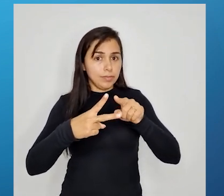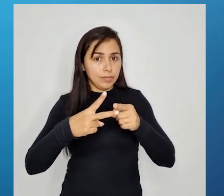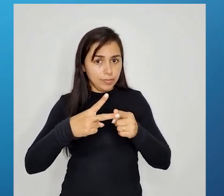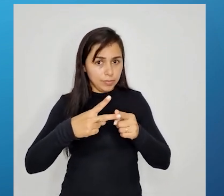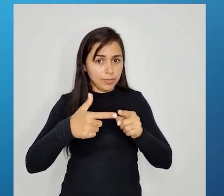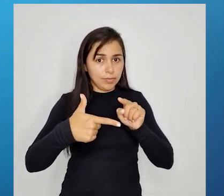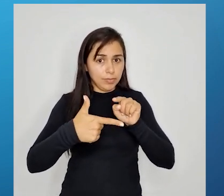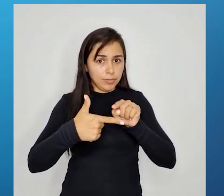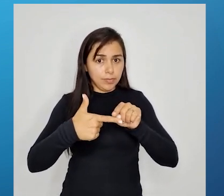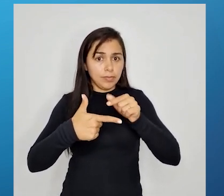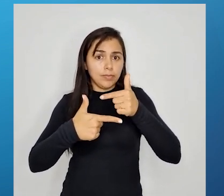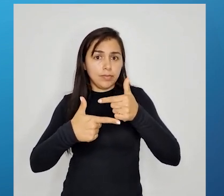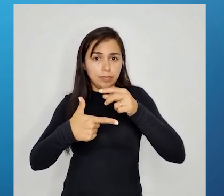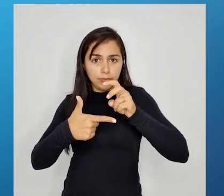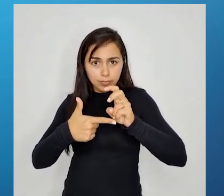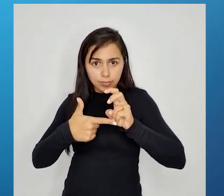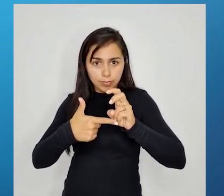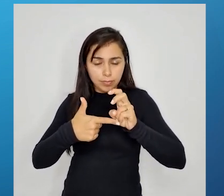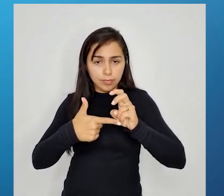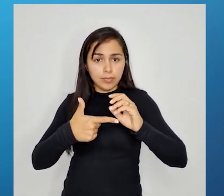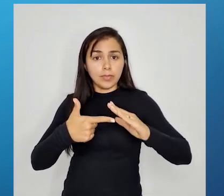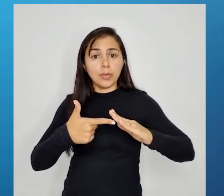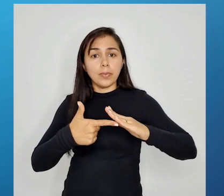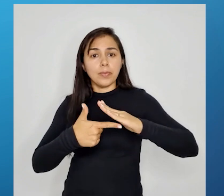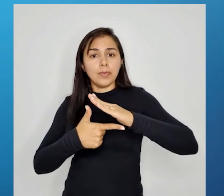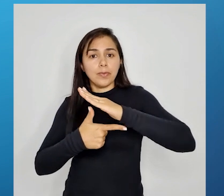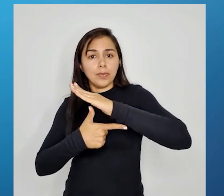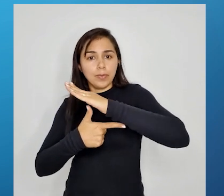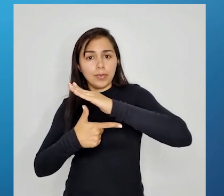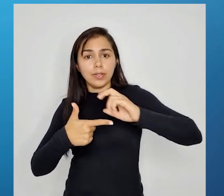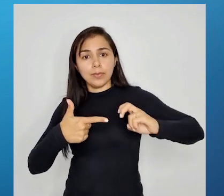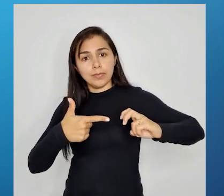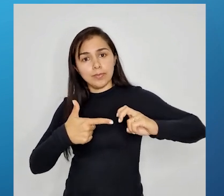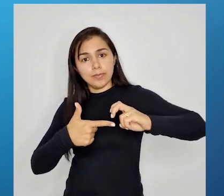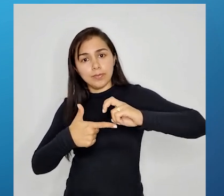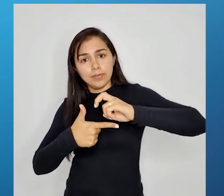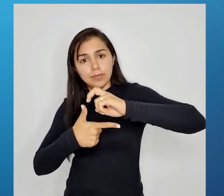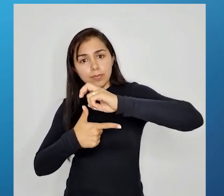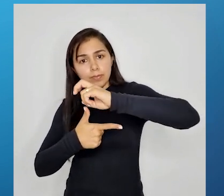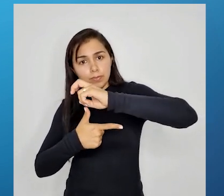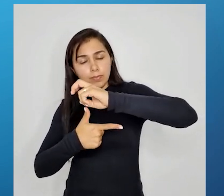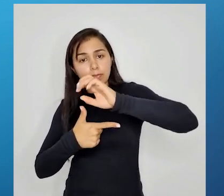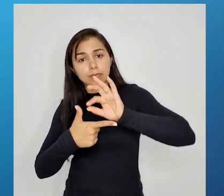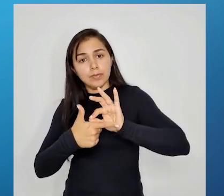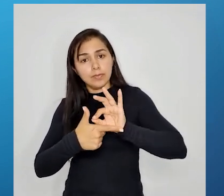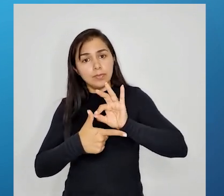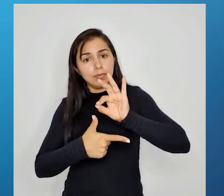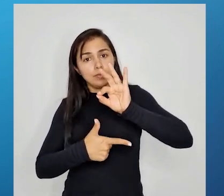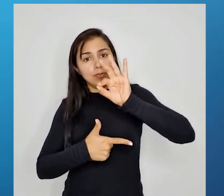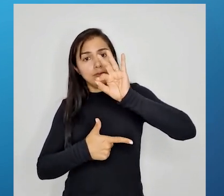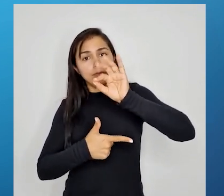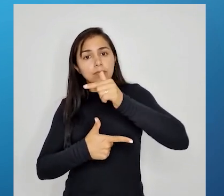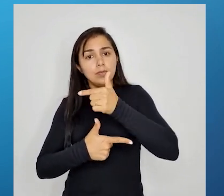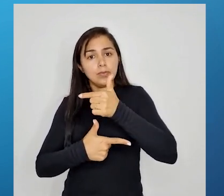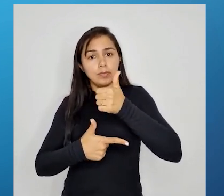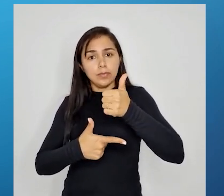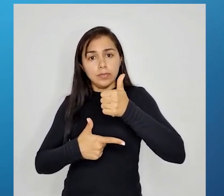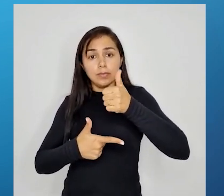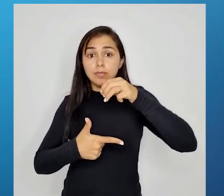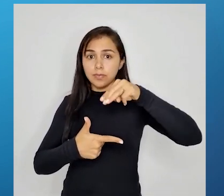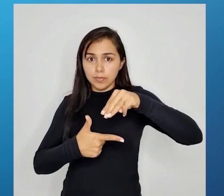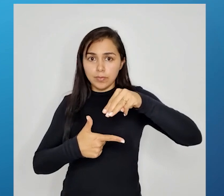é o máximo lá. E aqui, ó, essa medida podemos concluir que é a mesma daqui, 21 metros. E o que nós temos aqui? Um